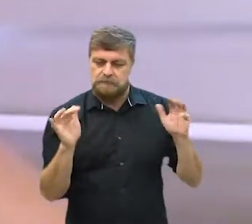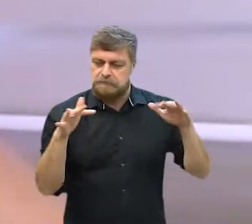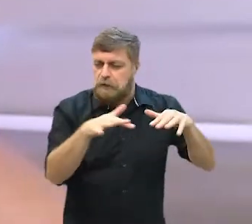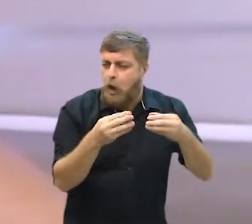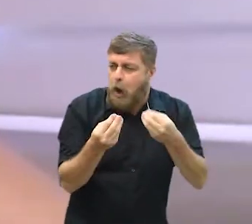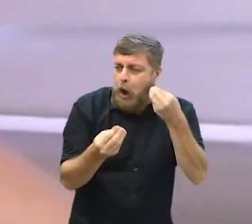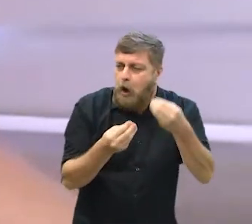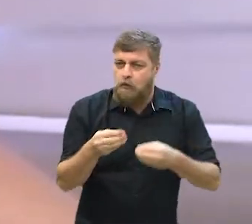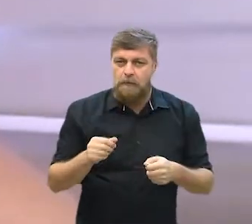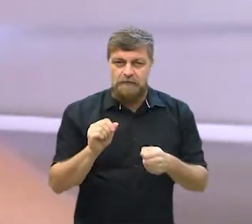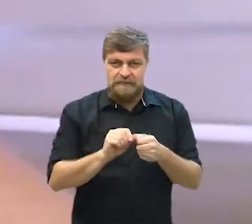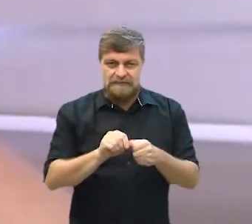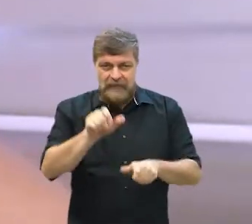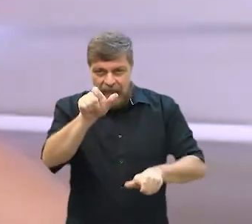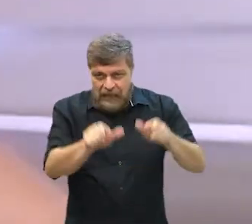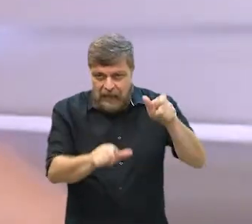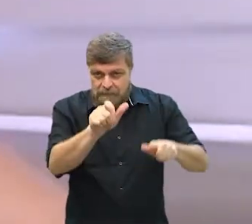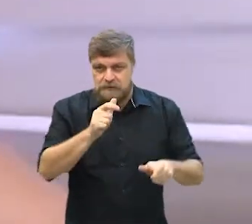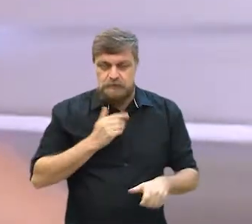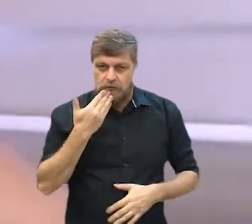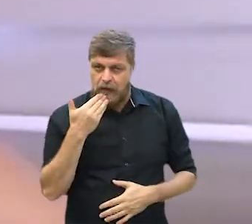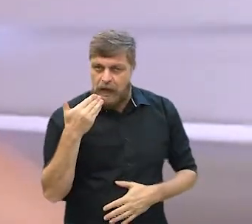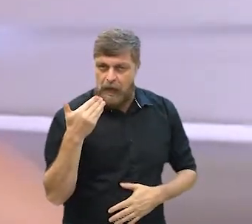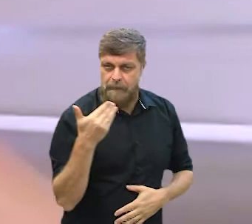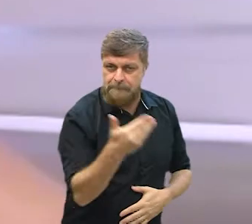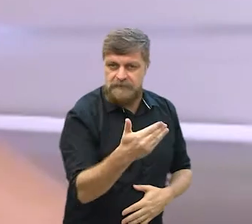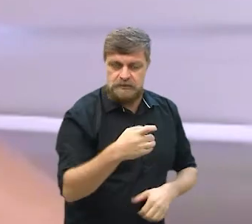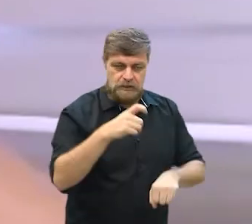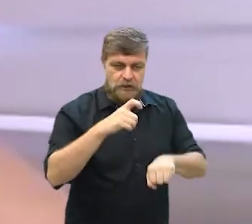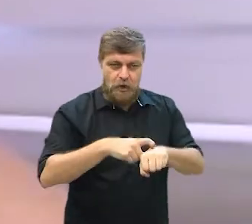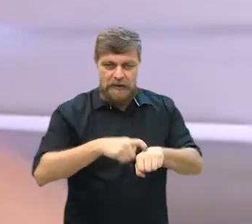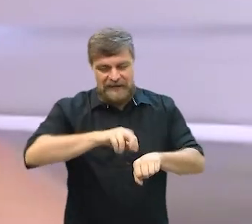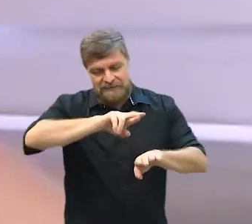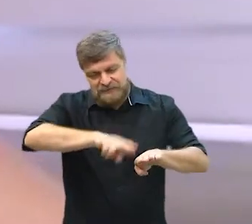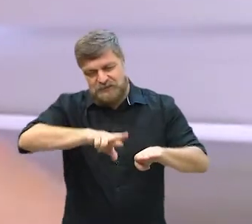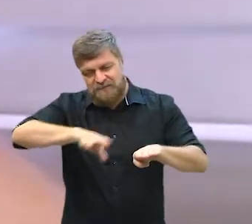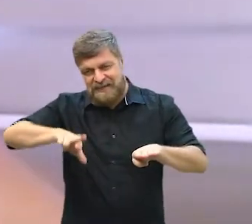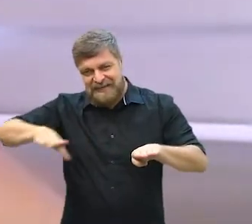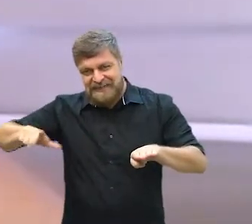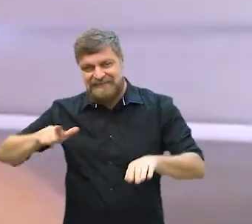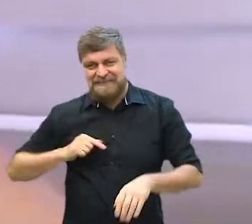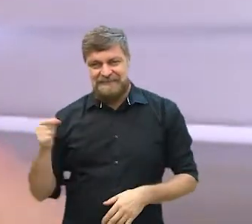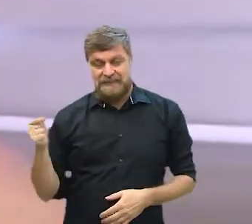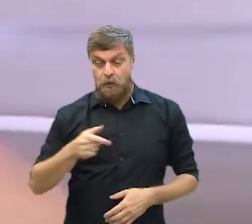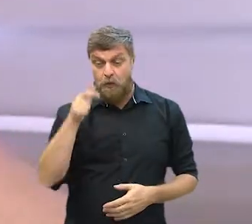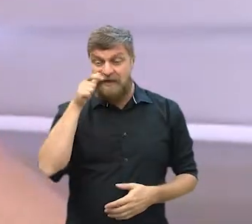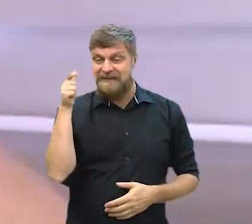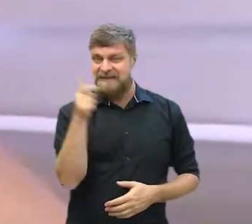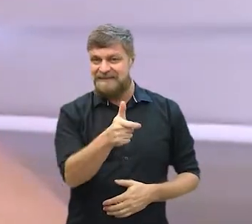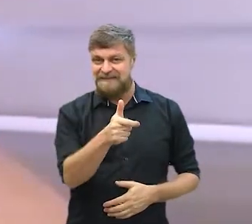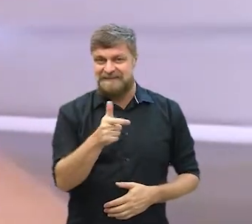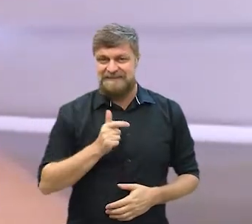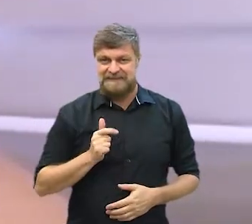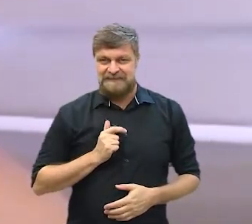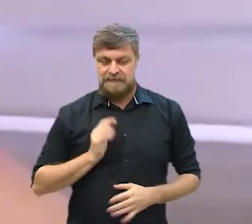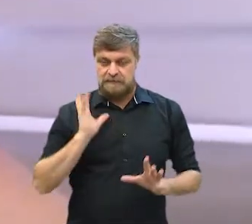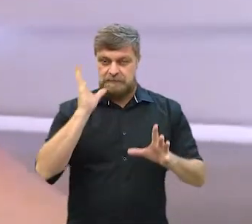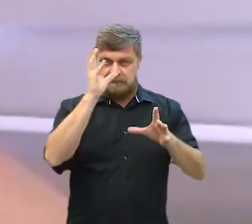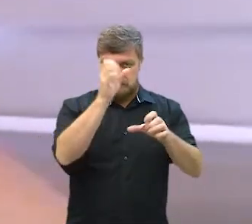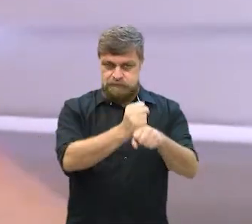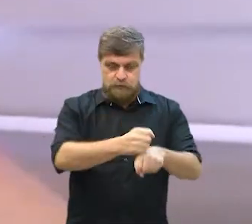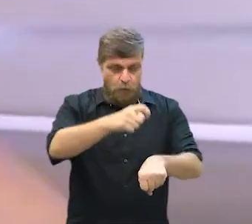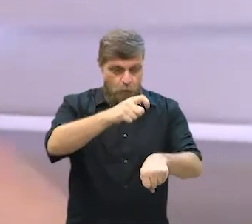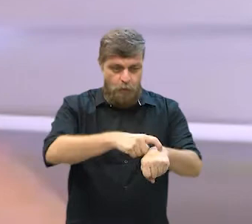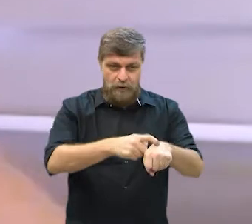era conseguir manter as pessoas fazendo pedidos em momentos diferentes, ou se para eles era interessante que todos os